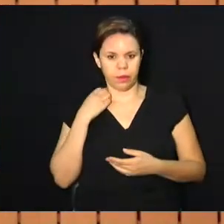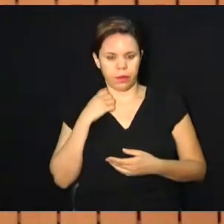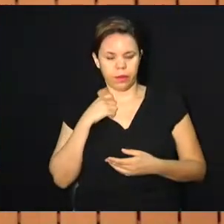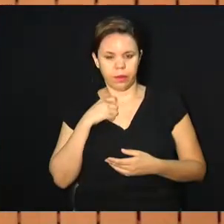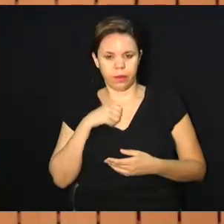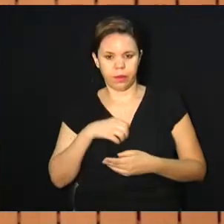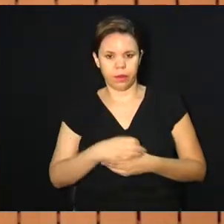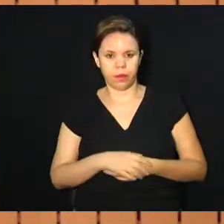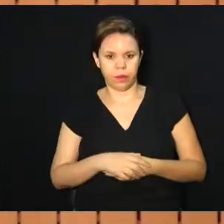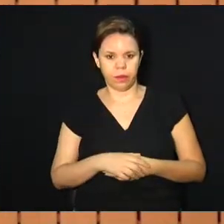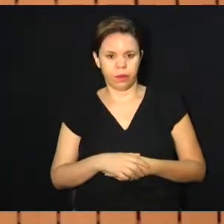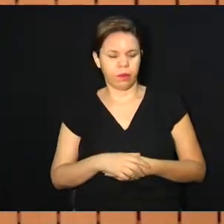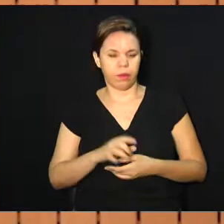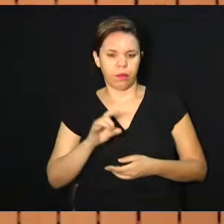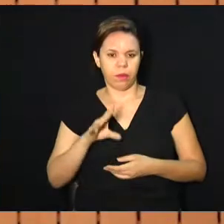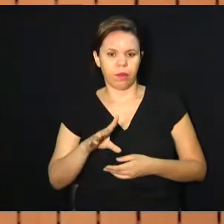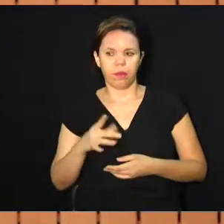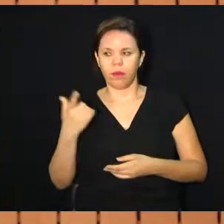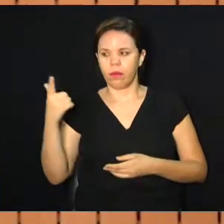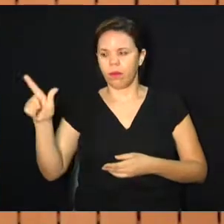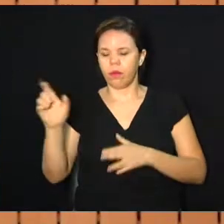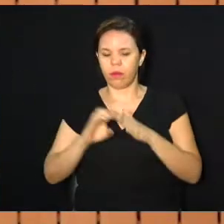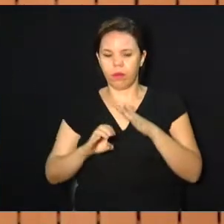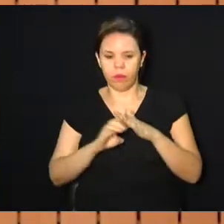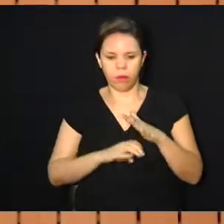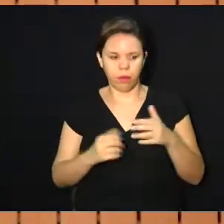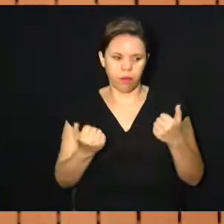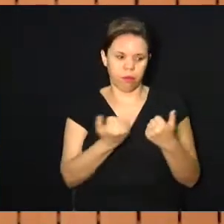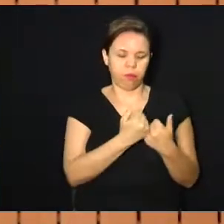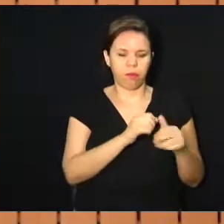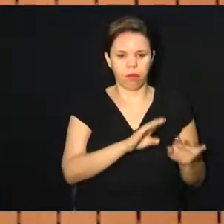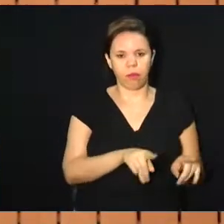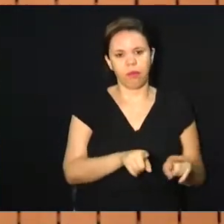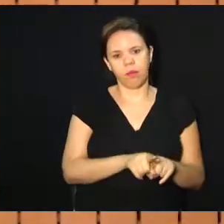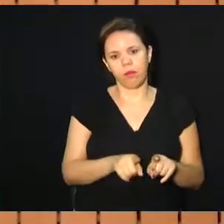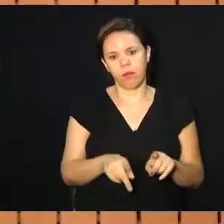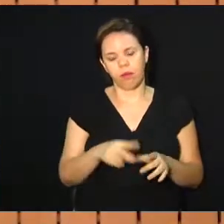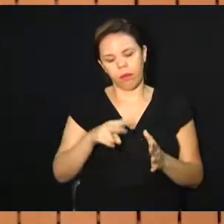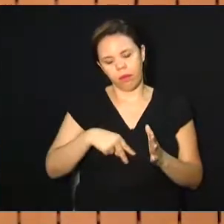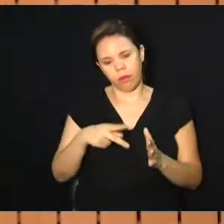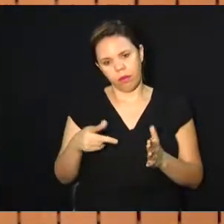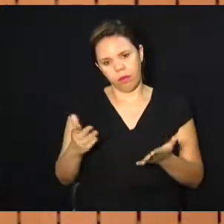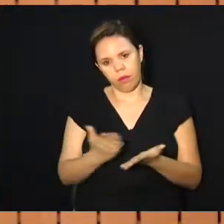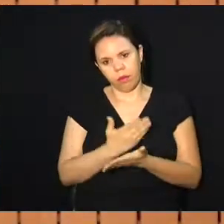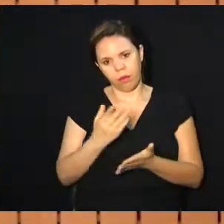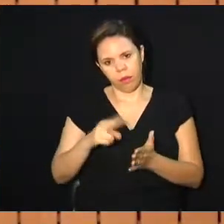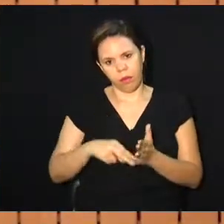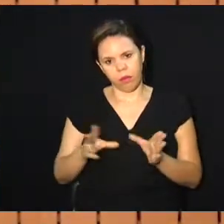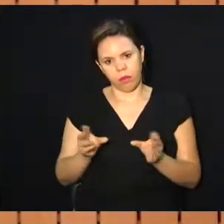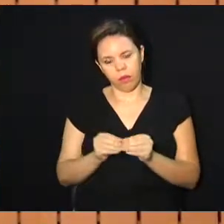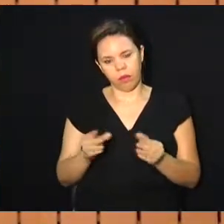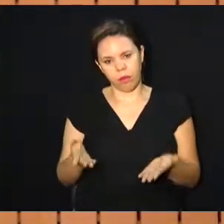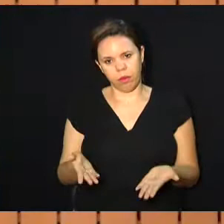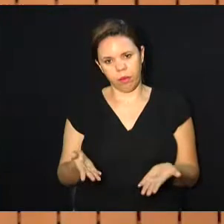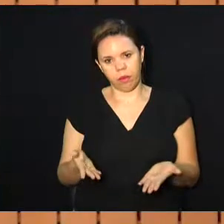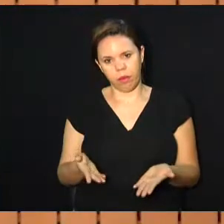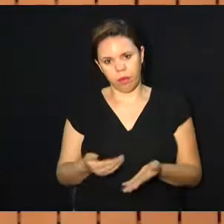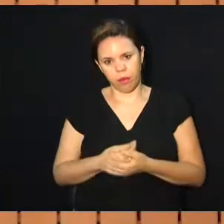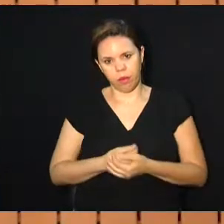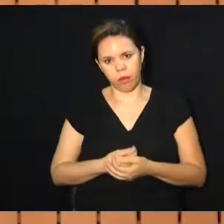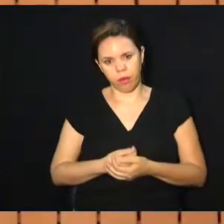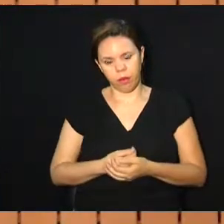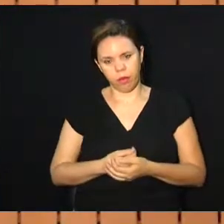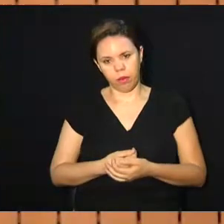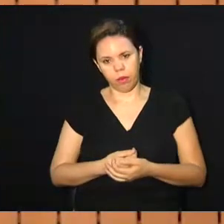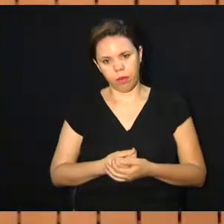Operação direta que não é mediada por uma empresa. E pelo que eu estava lendo aqui, fiz uma leitura bem rápida, mas eu estava